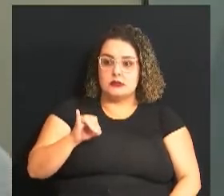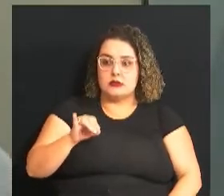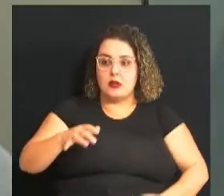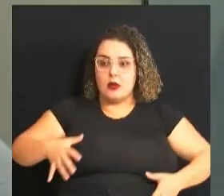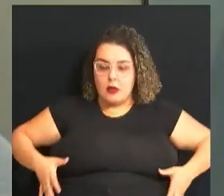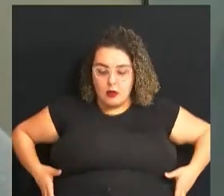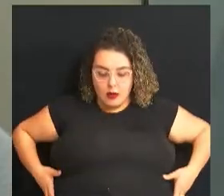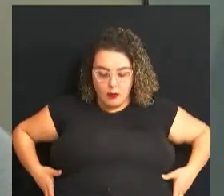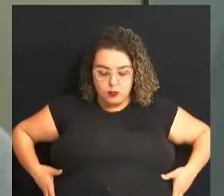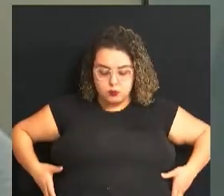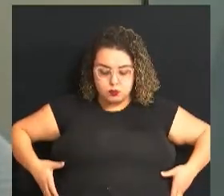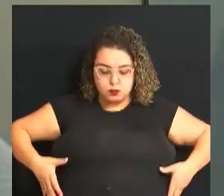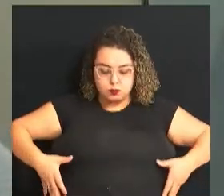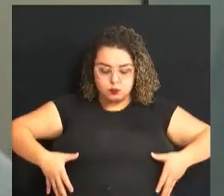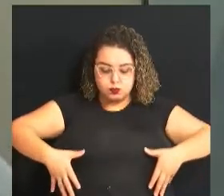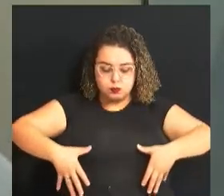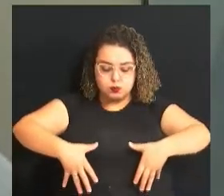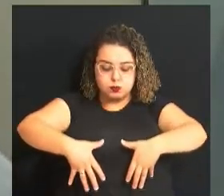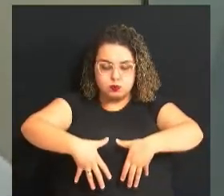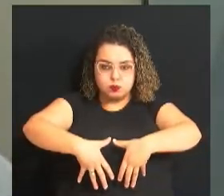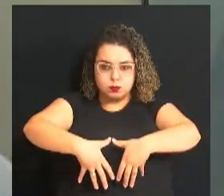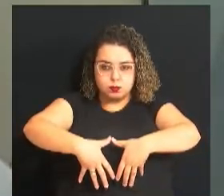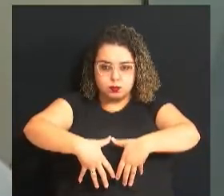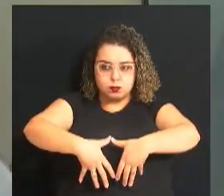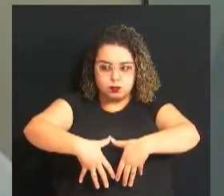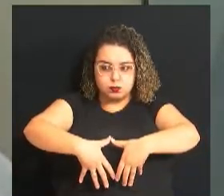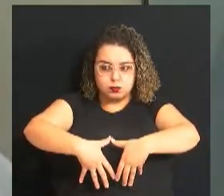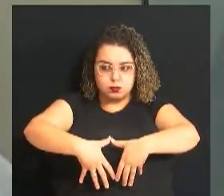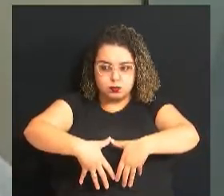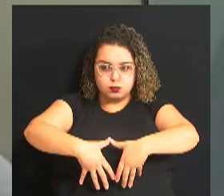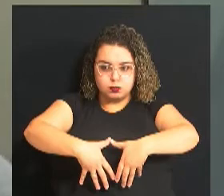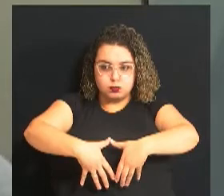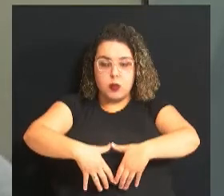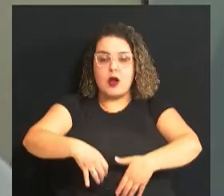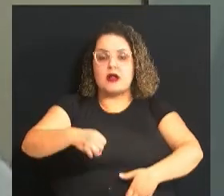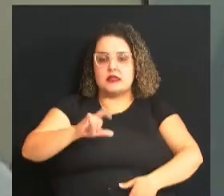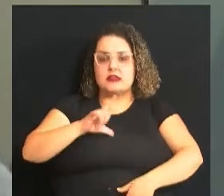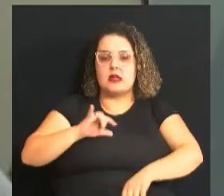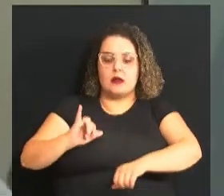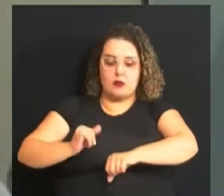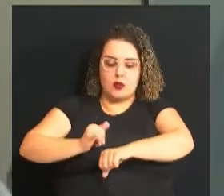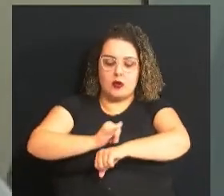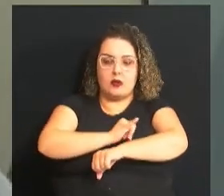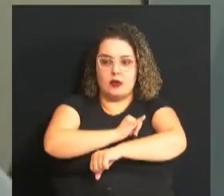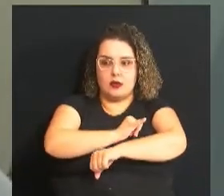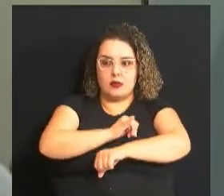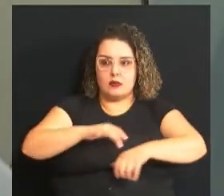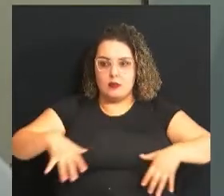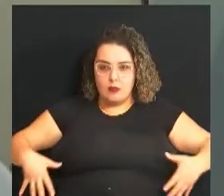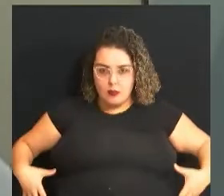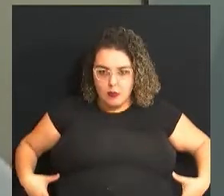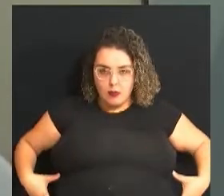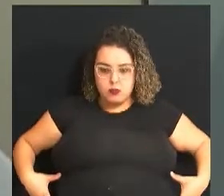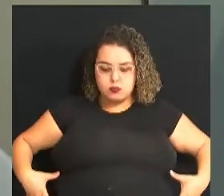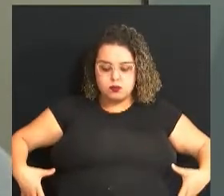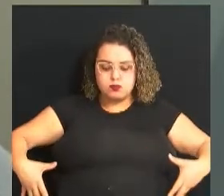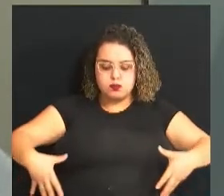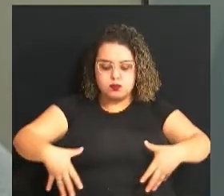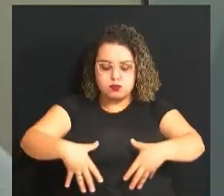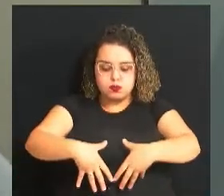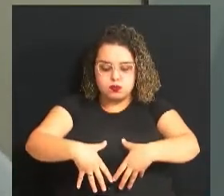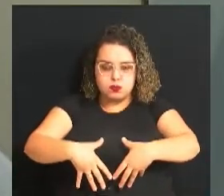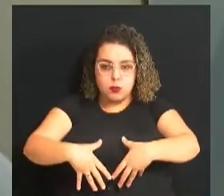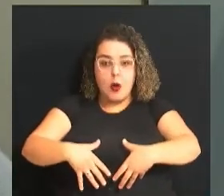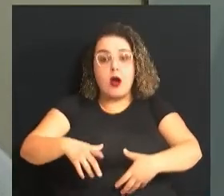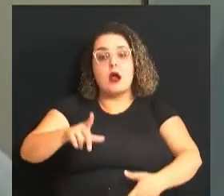abdominal. Então, se há aquele depósito de gordura, a famosa barriguinha, né? Existe uma